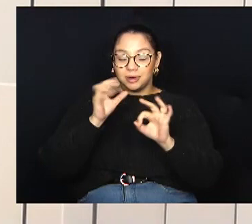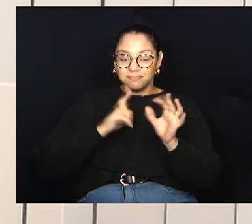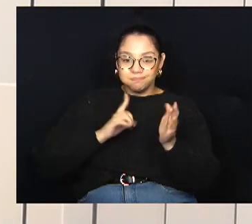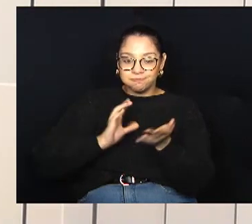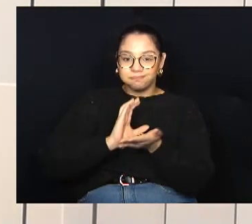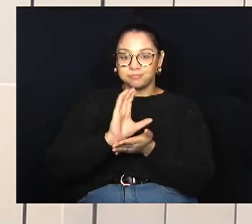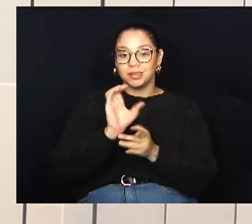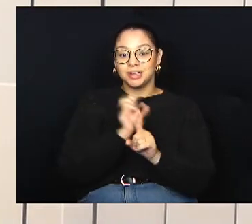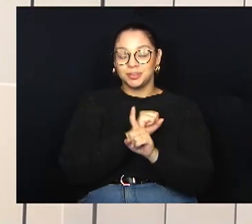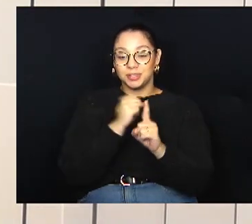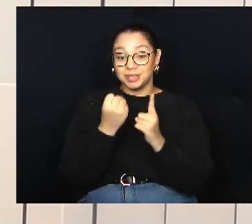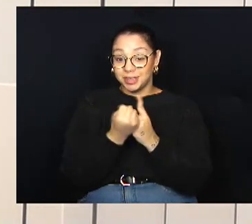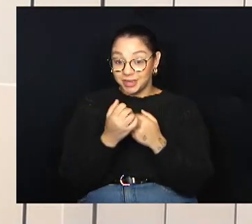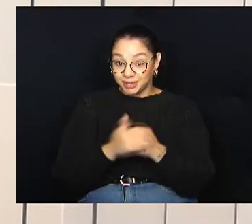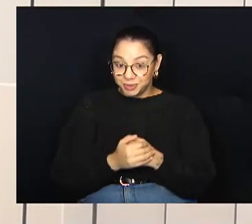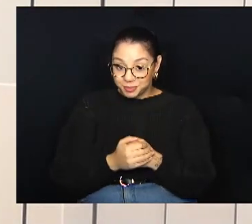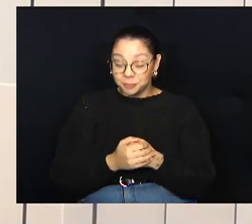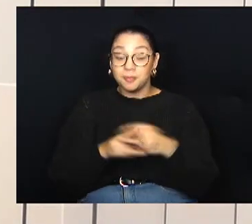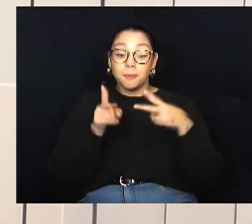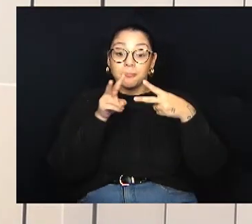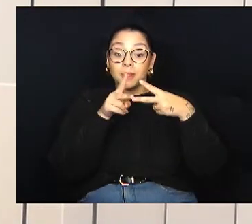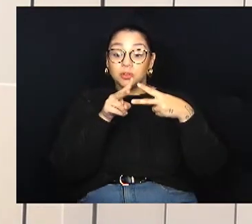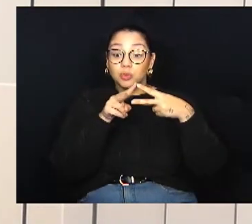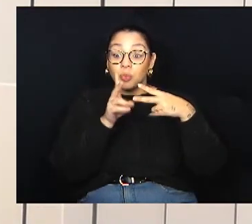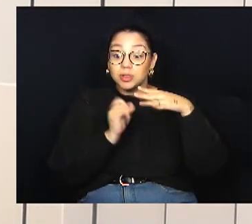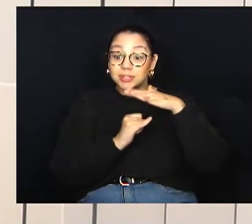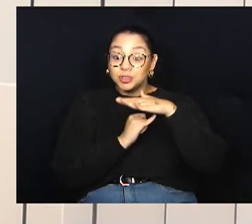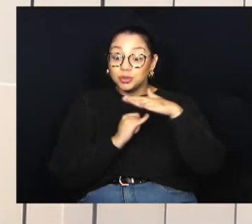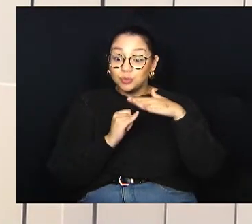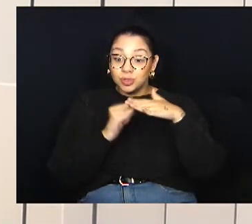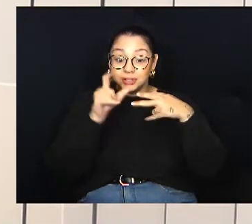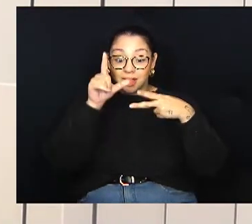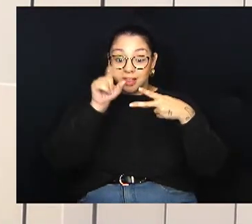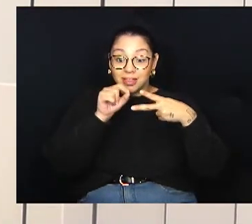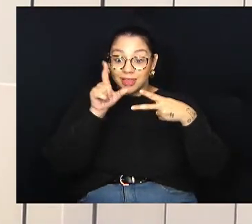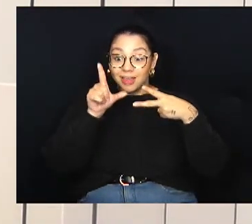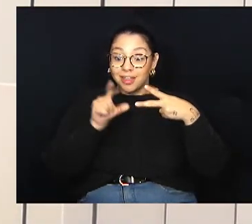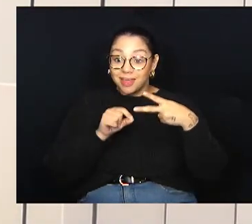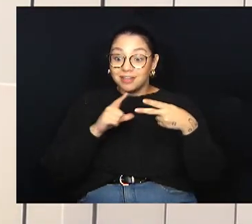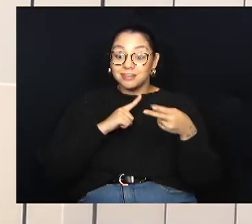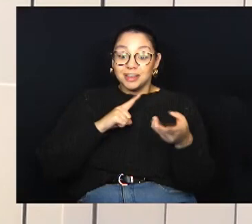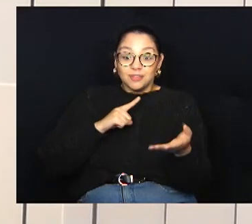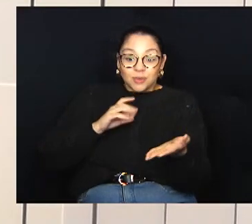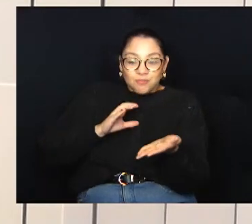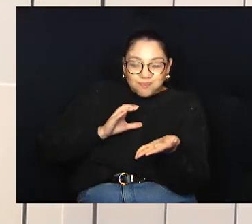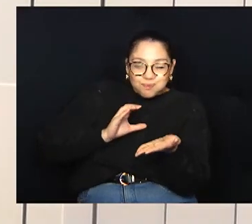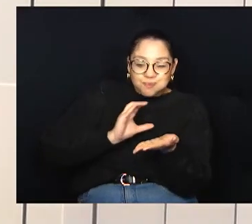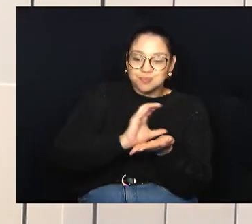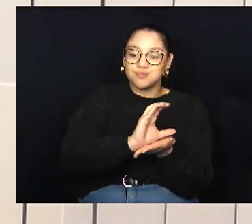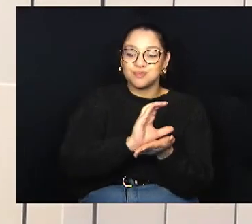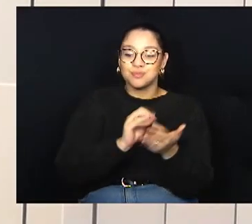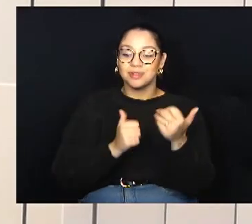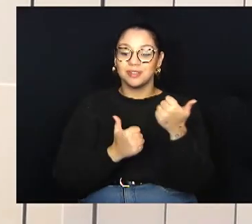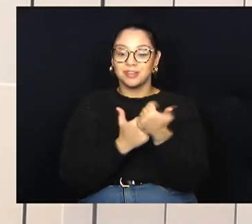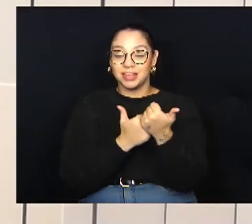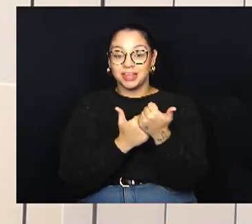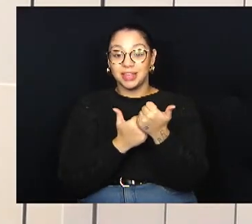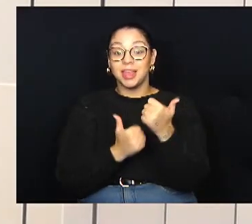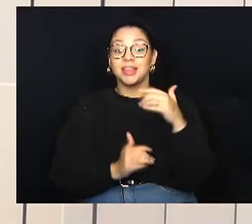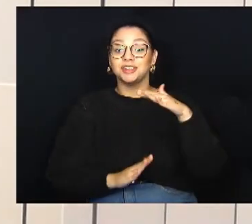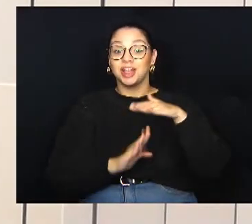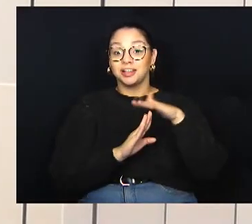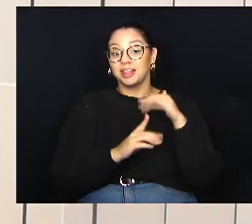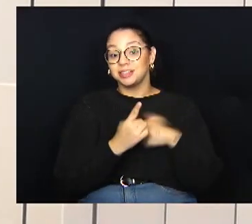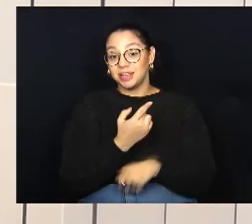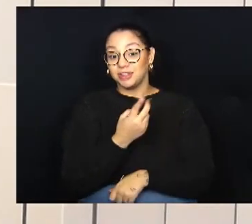sociedade civil. 2 entidades foram selecionadas e receberam um aporte financeiro de até R$120